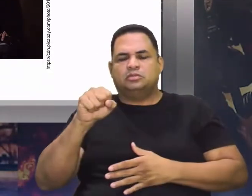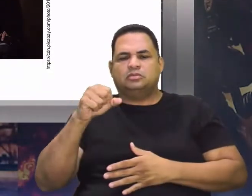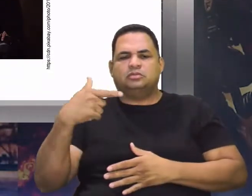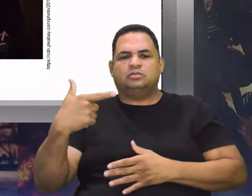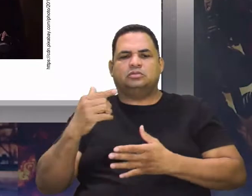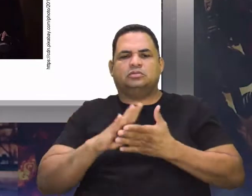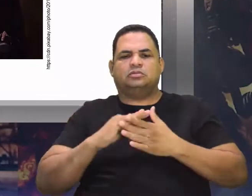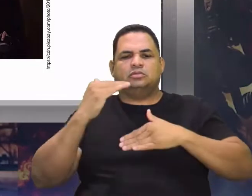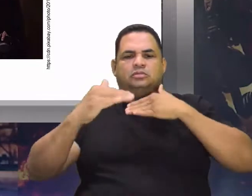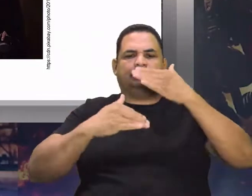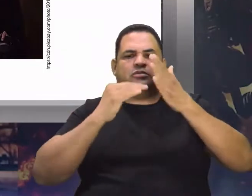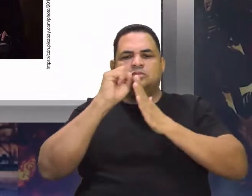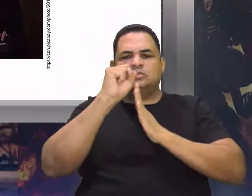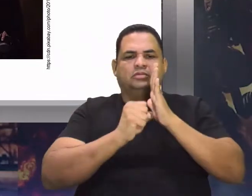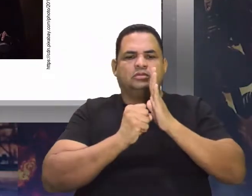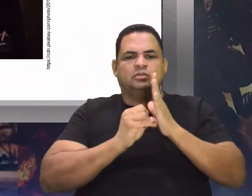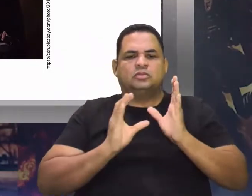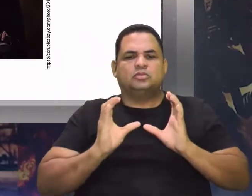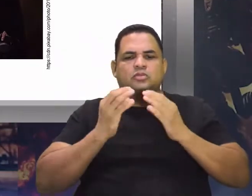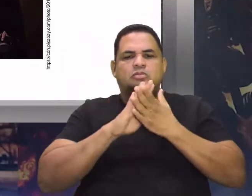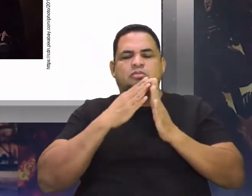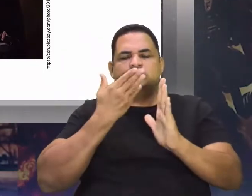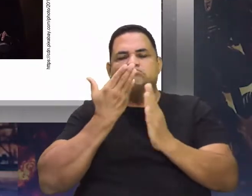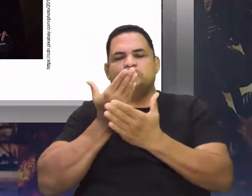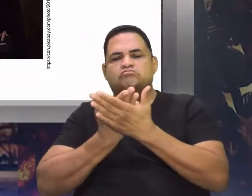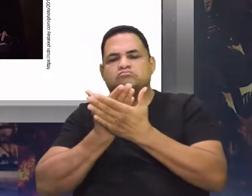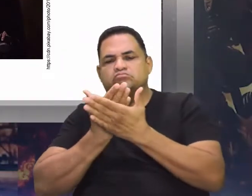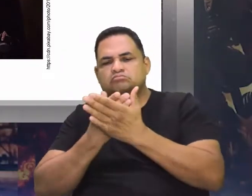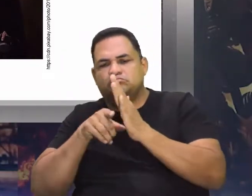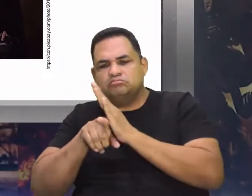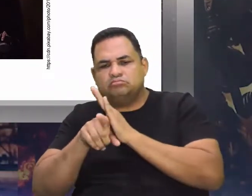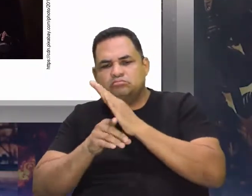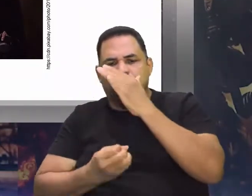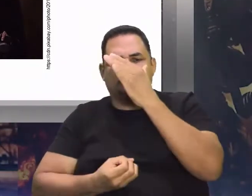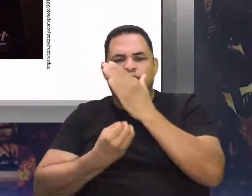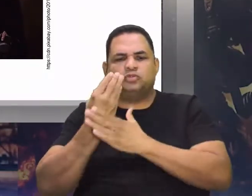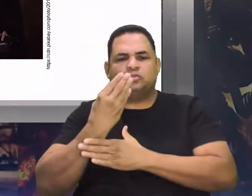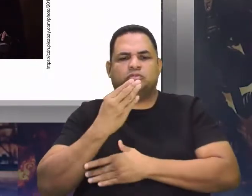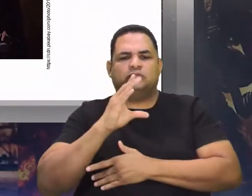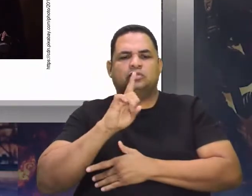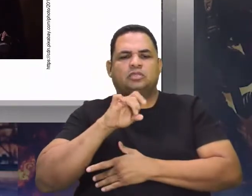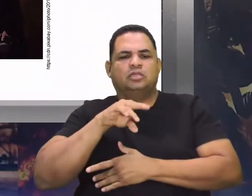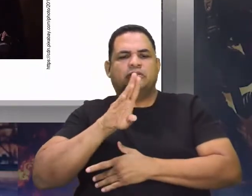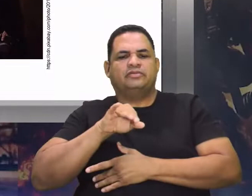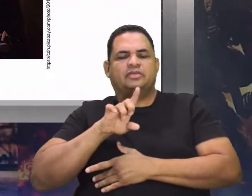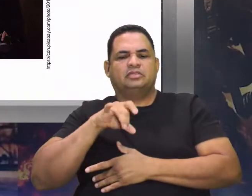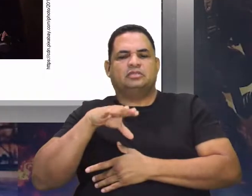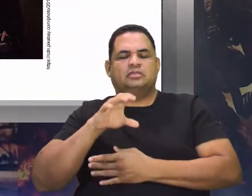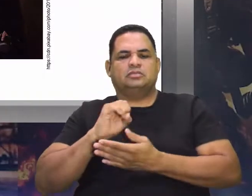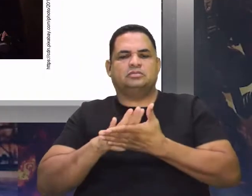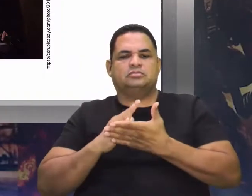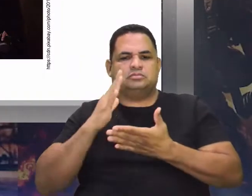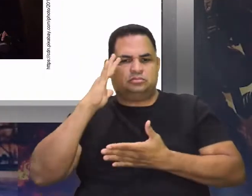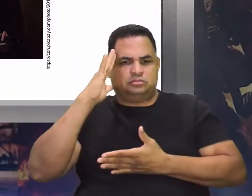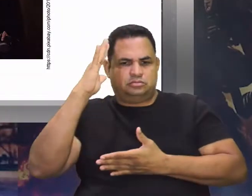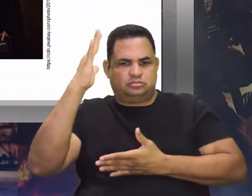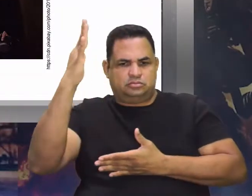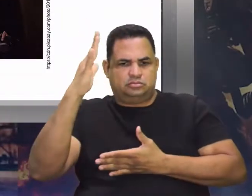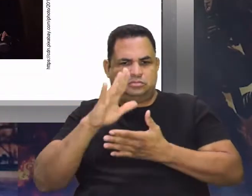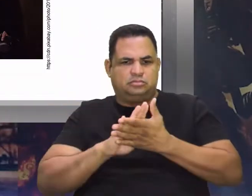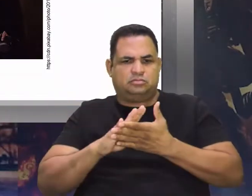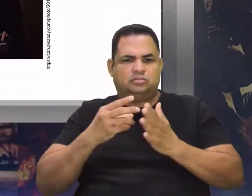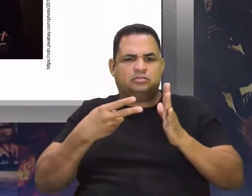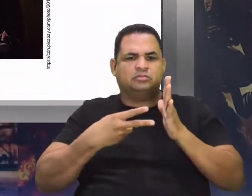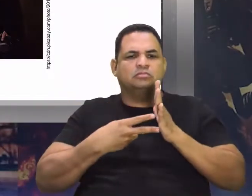desenvolveu no século XIX um conjunto de estudos que deram origem ao darwinismo. Origem ao darwinismo,